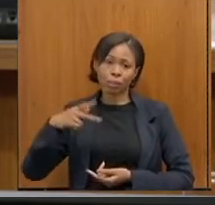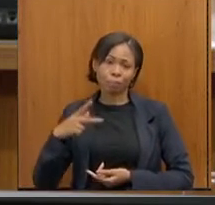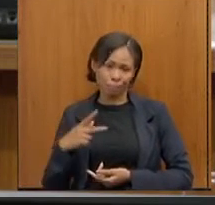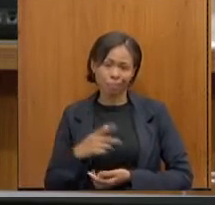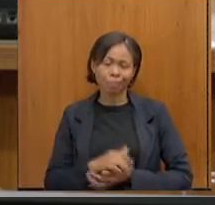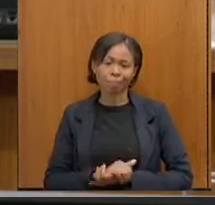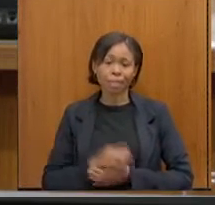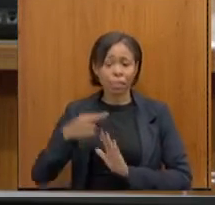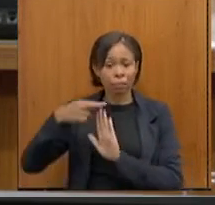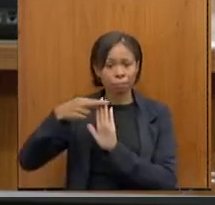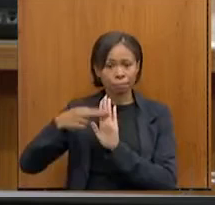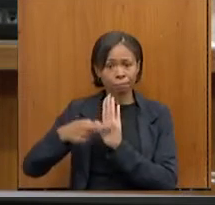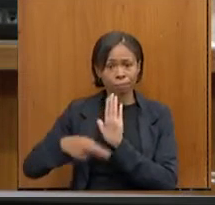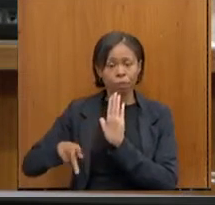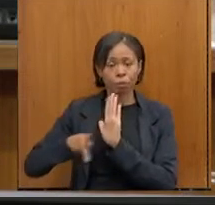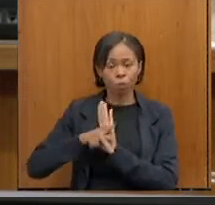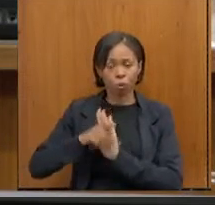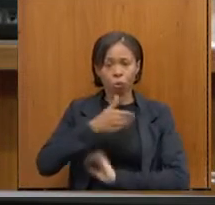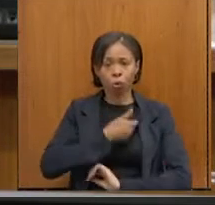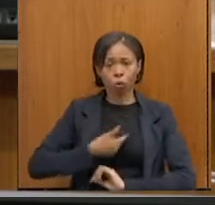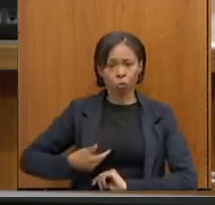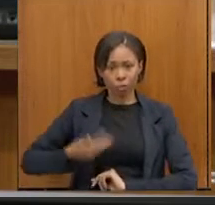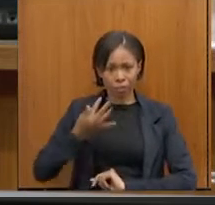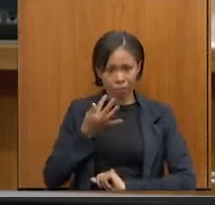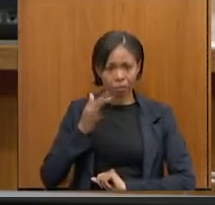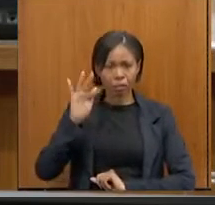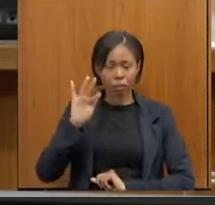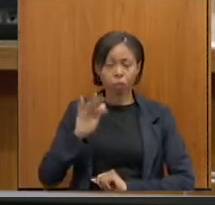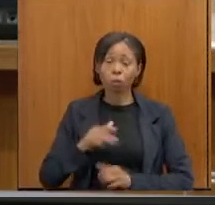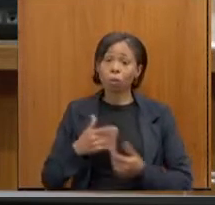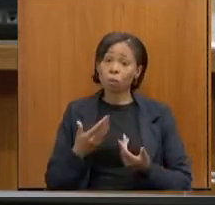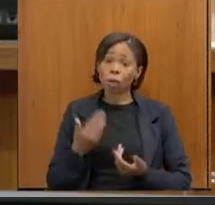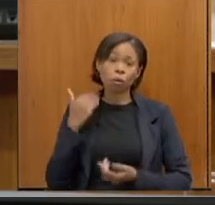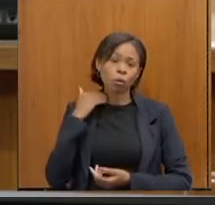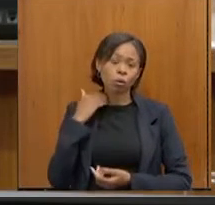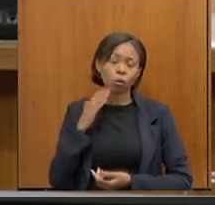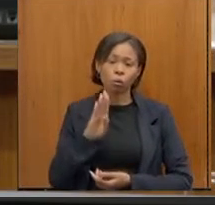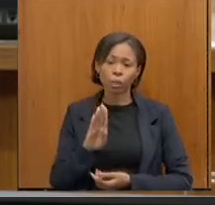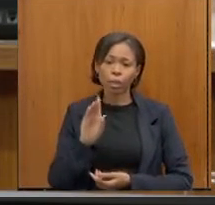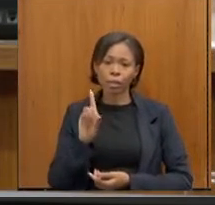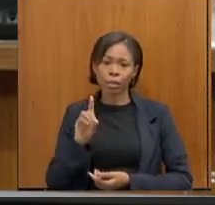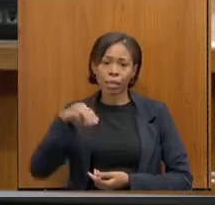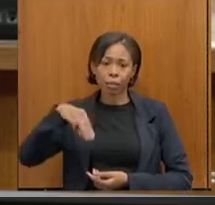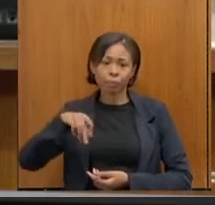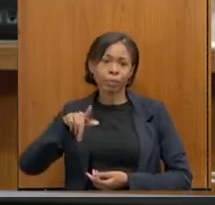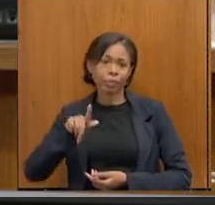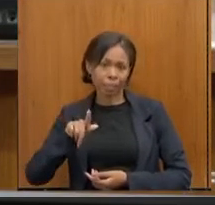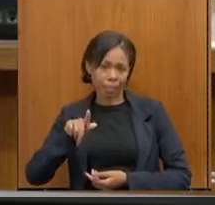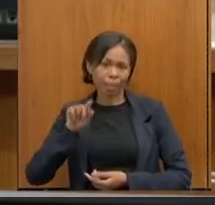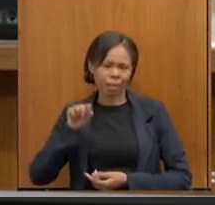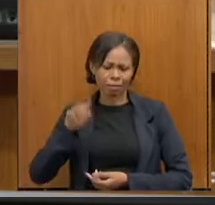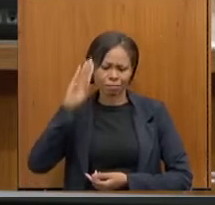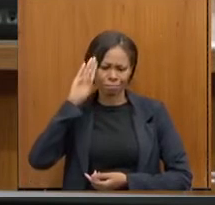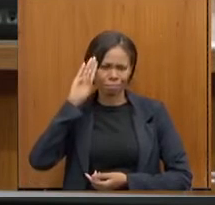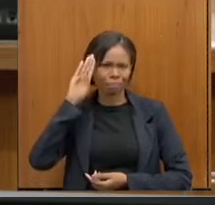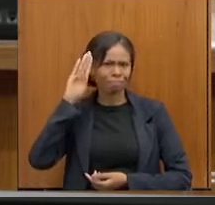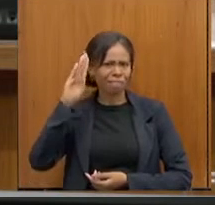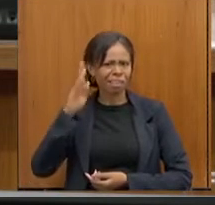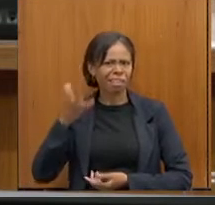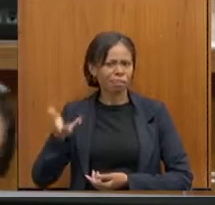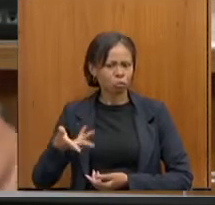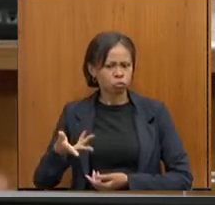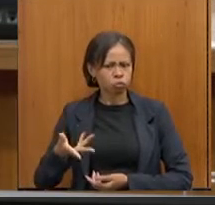é estabelecidos pelo Governo Federal mas o bdmg foi um dos Grande os destaques na velocidade